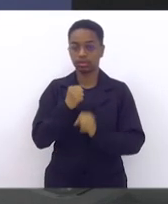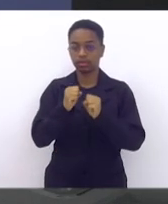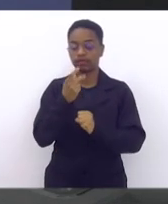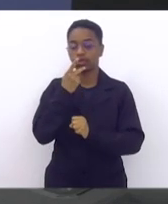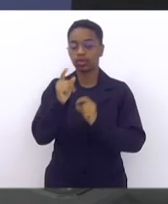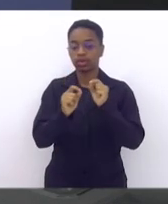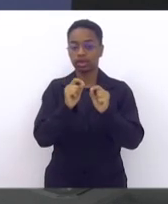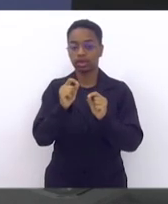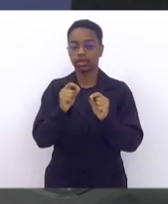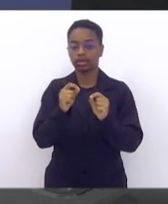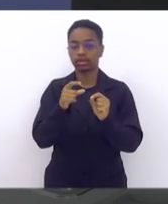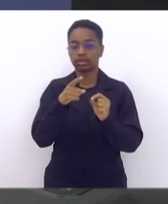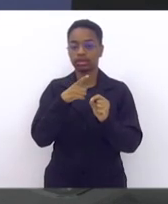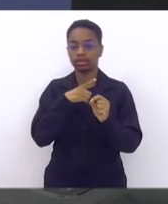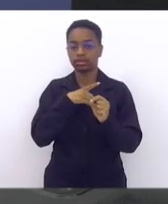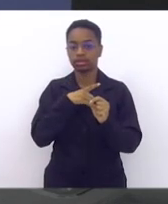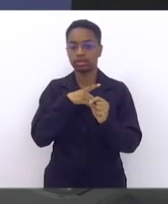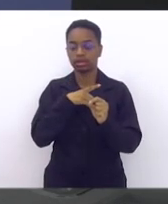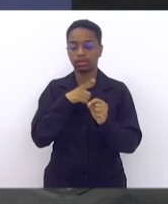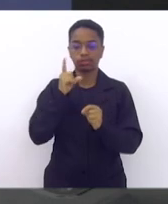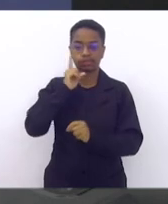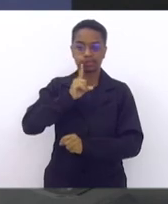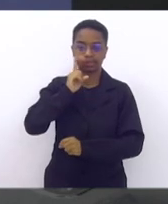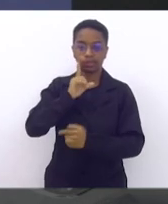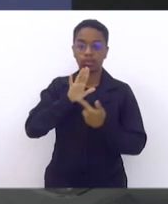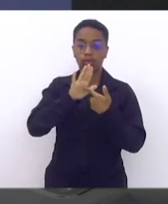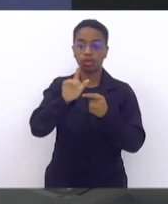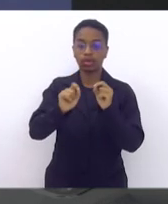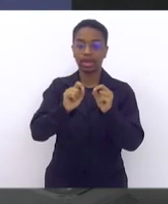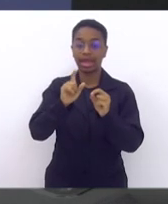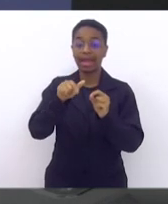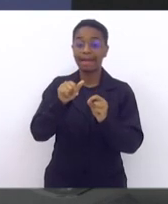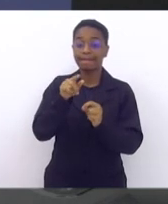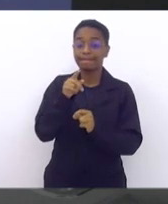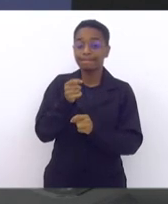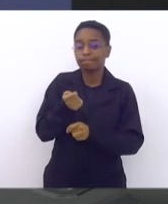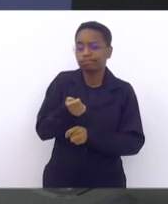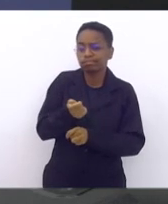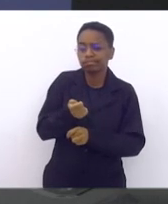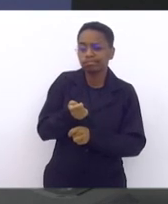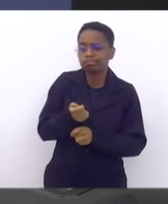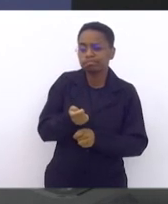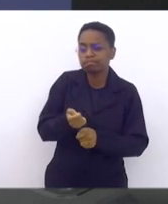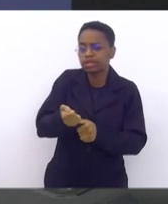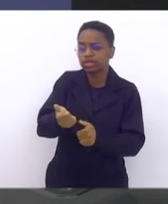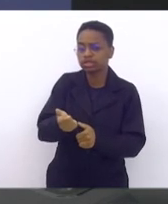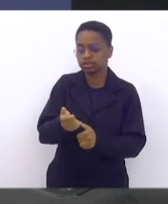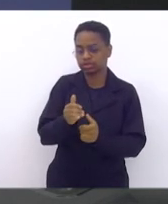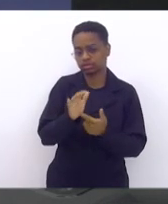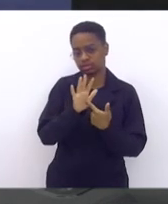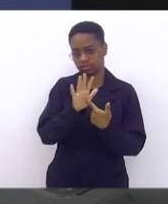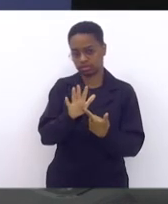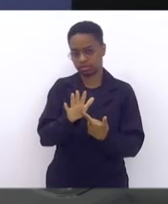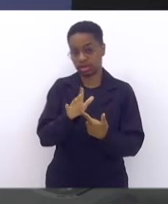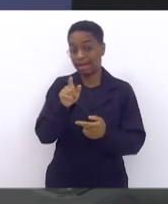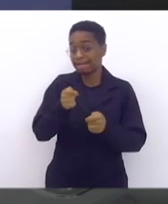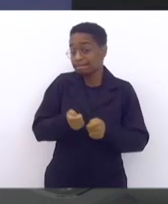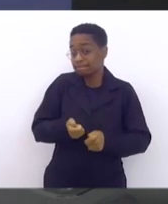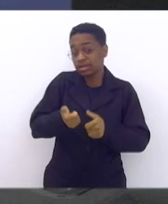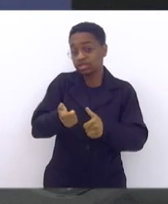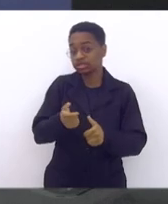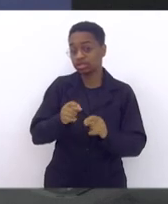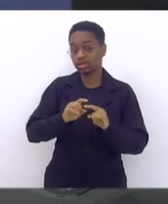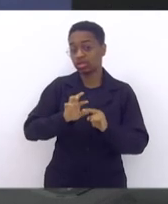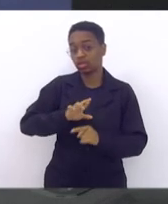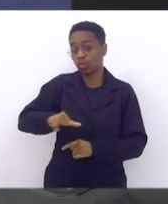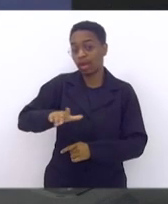é muito falado isso nos Estados Unidos, que é uma pista de investigação. Então, a gente tem uma pista